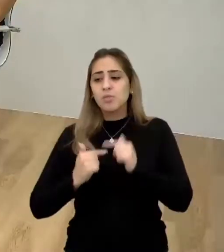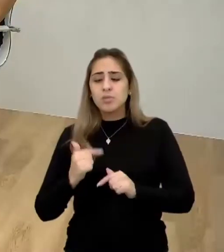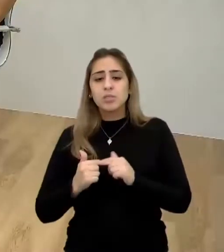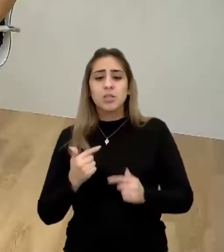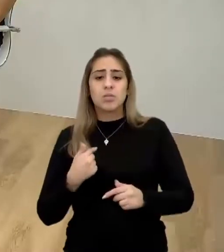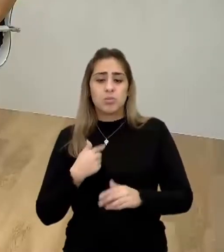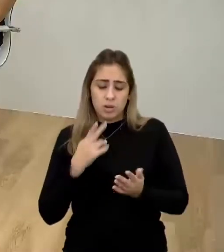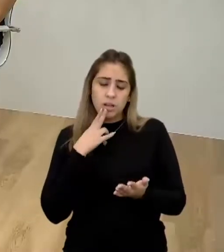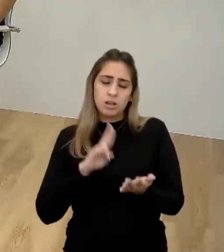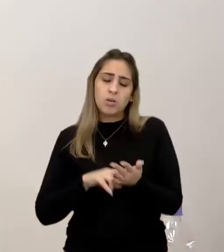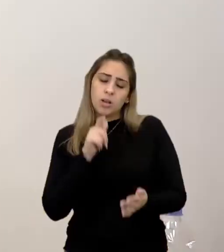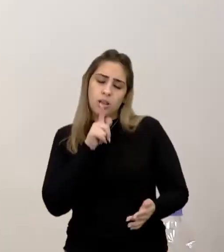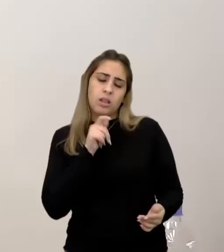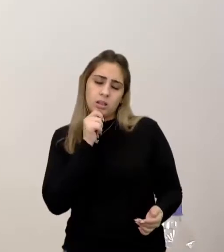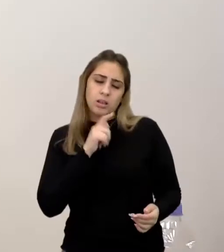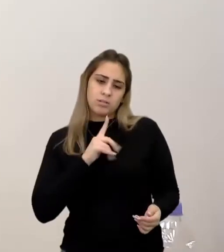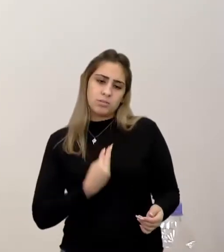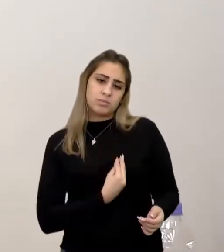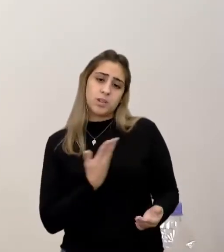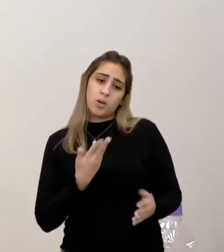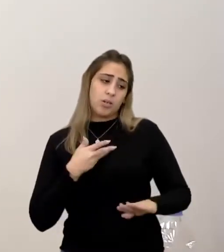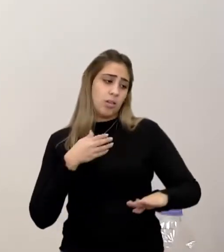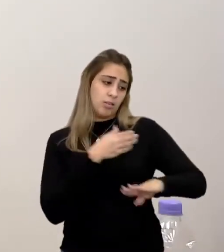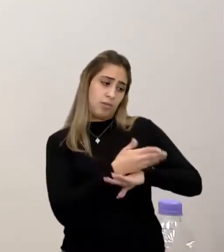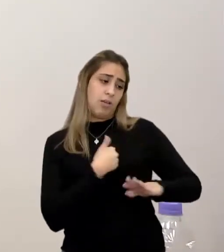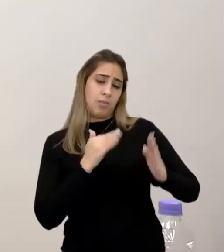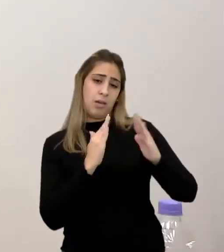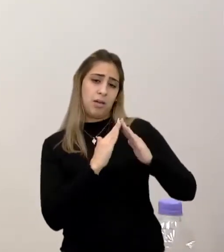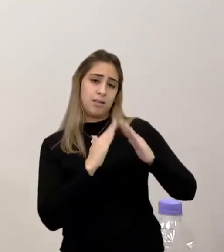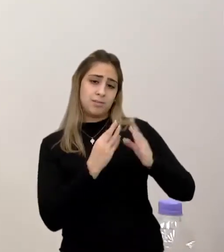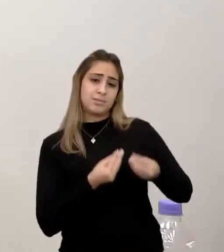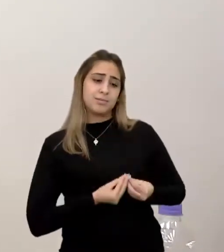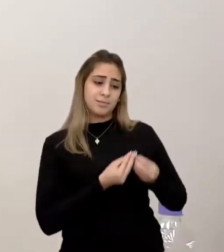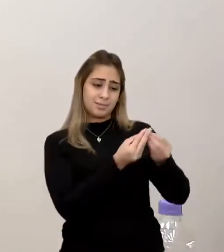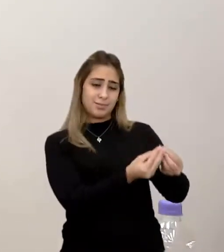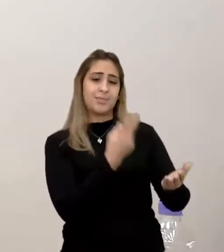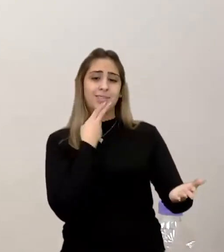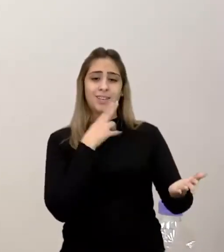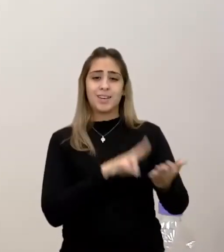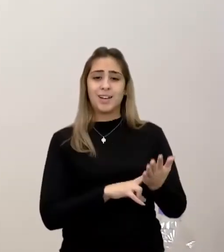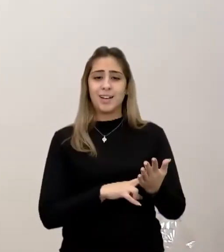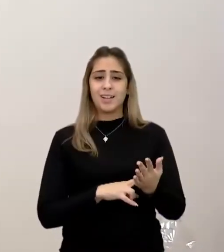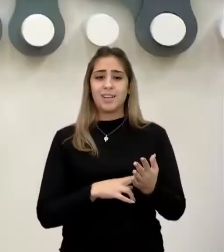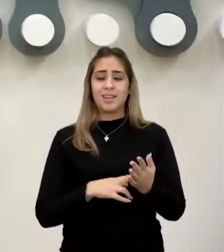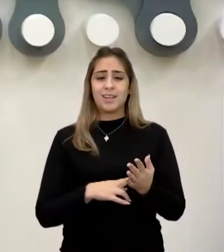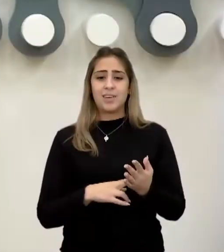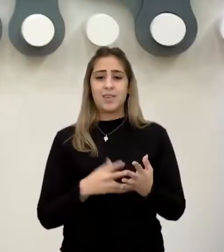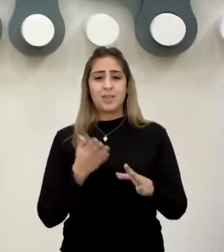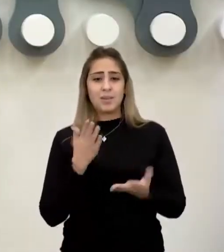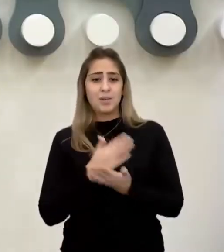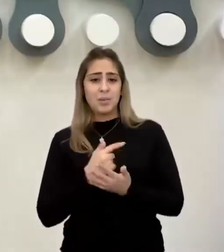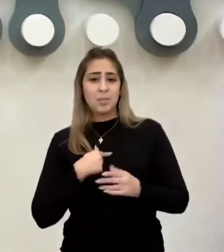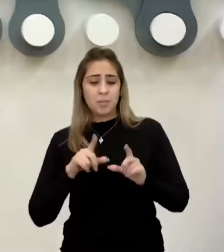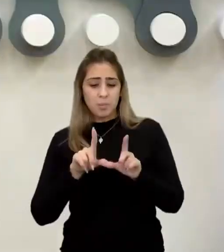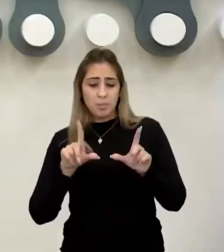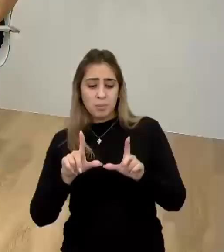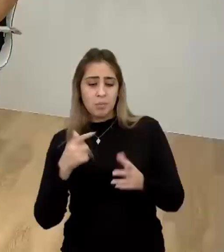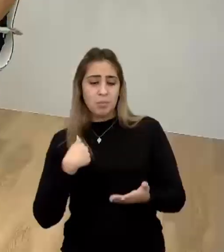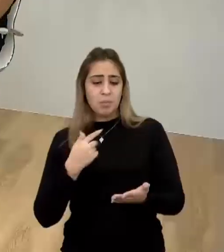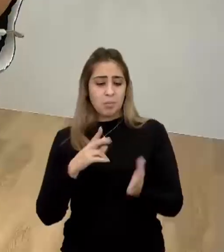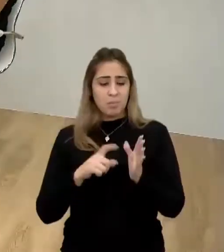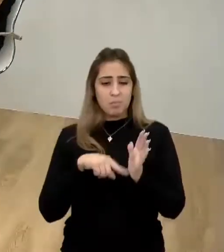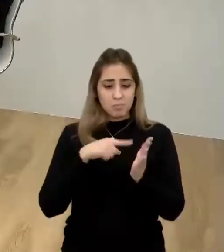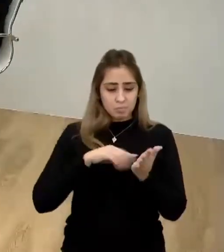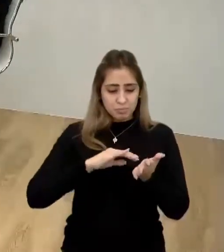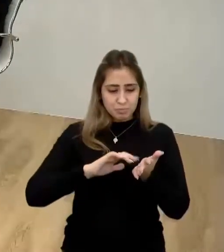carteiro ainda existe, né? Mas ele vai agora em casa entregar outras coisas. Vai entregar boleto. Entregar outras